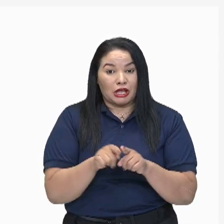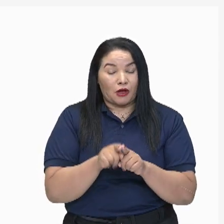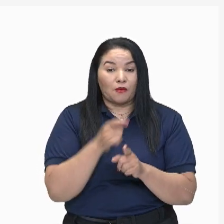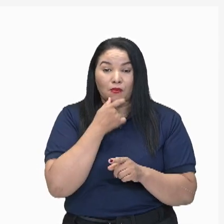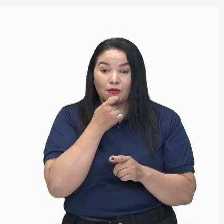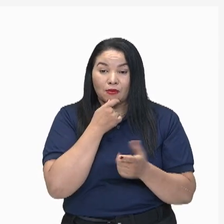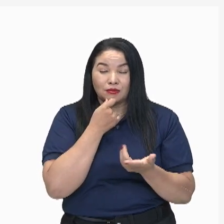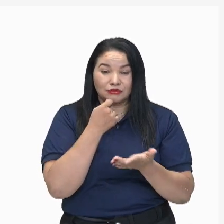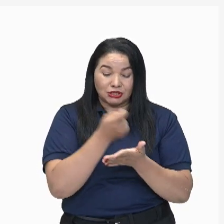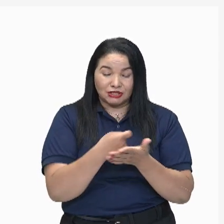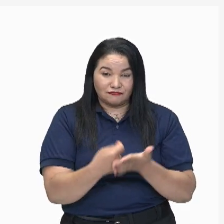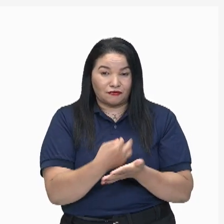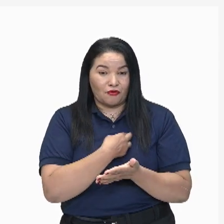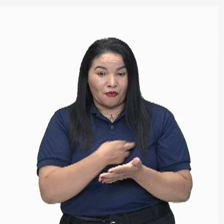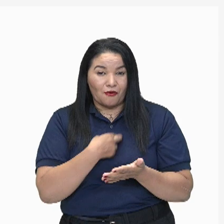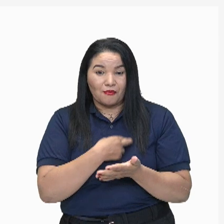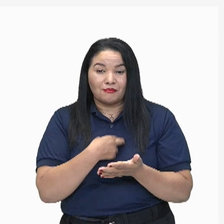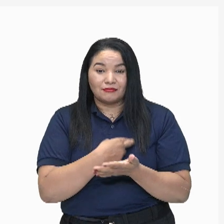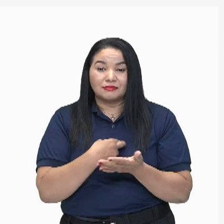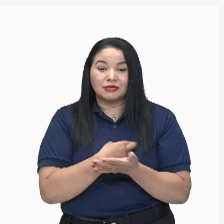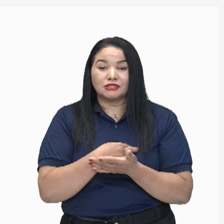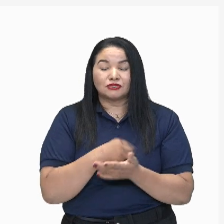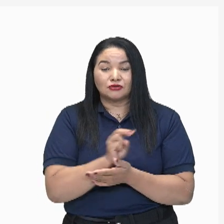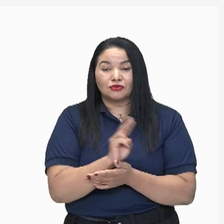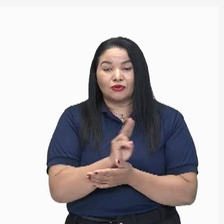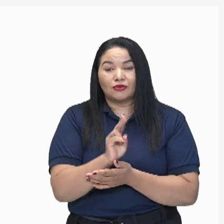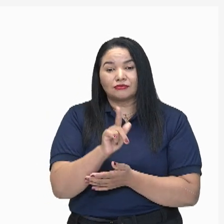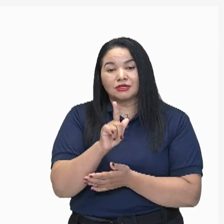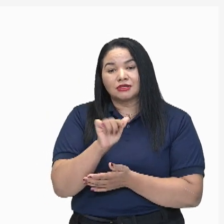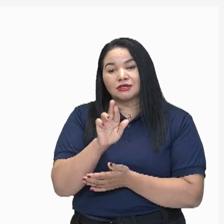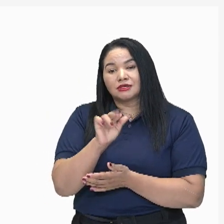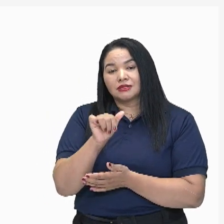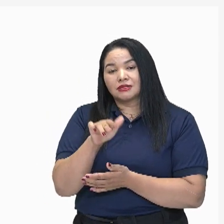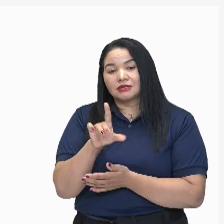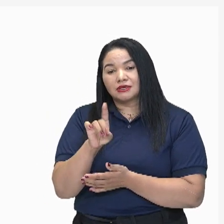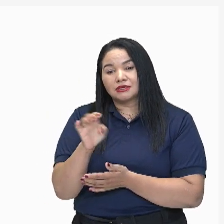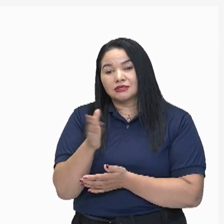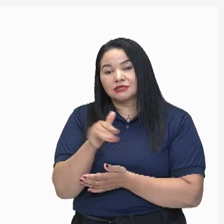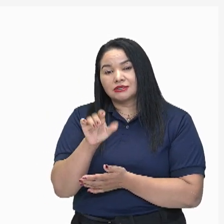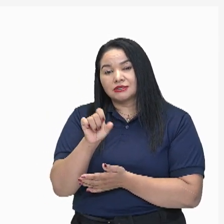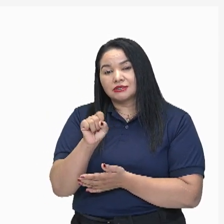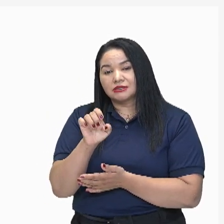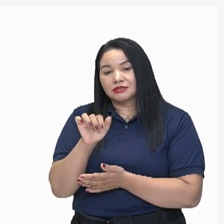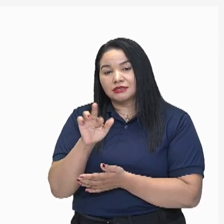Grande Sertão Veredas, também já adaptado para o cinema nacional, em série,